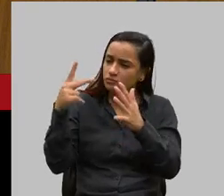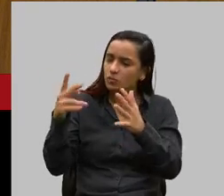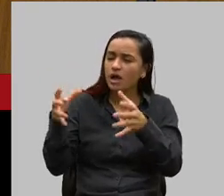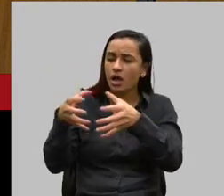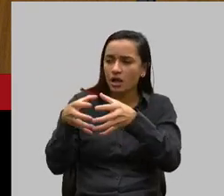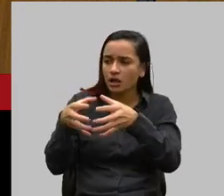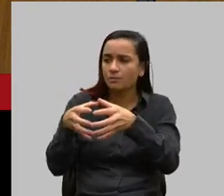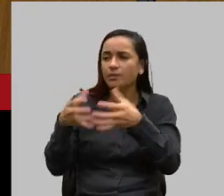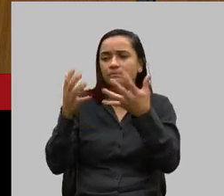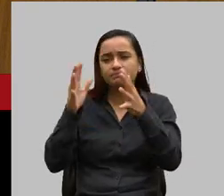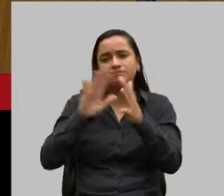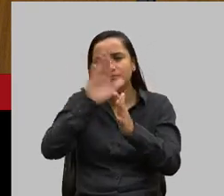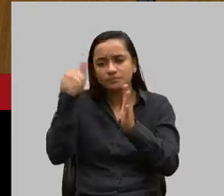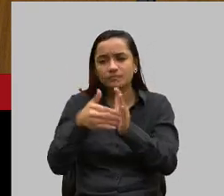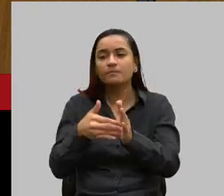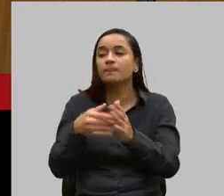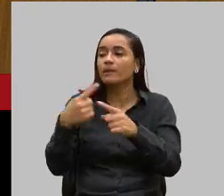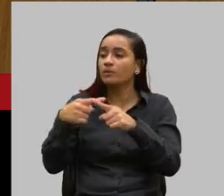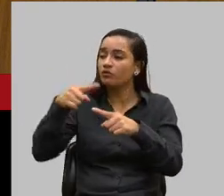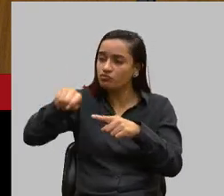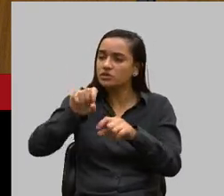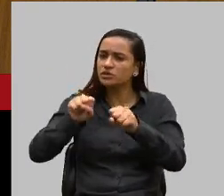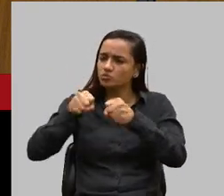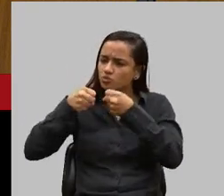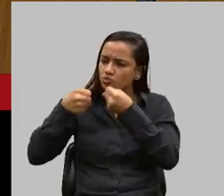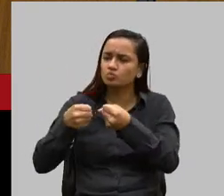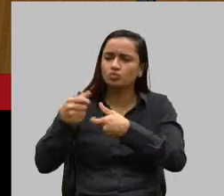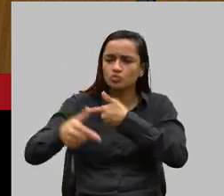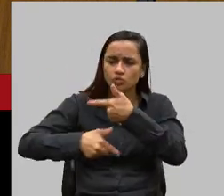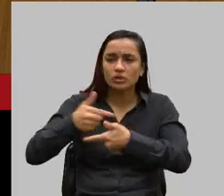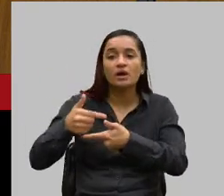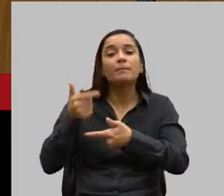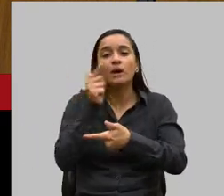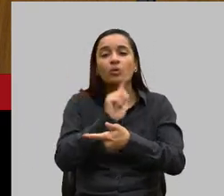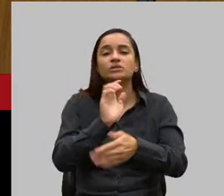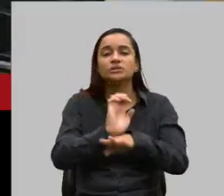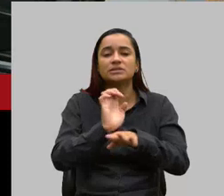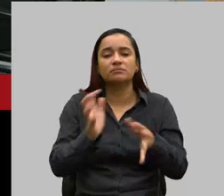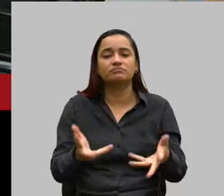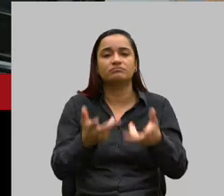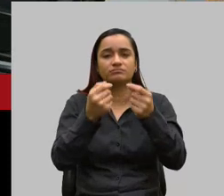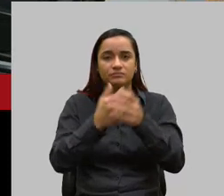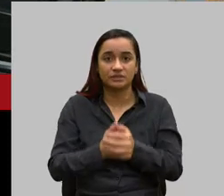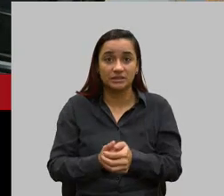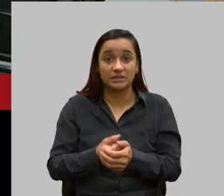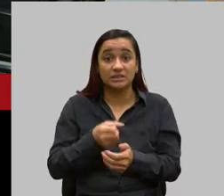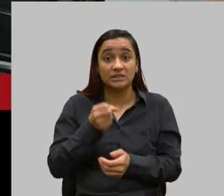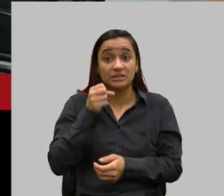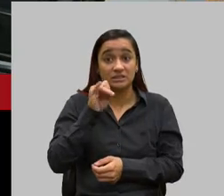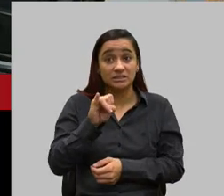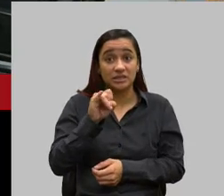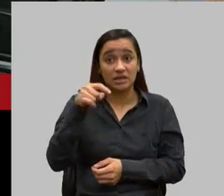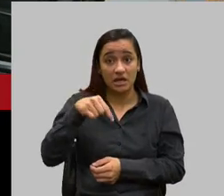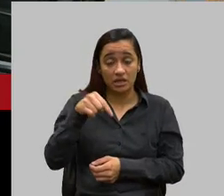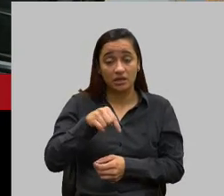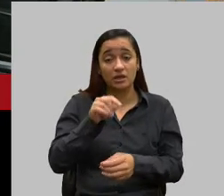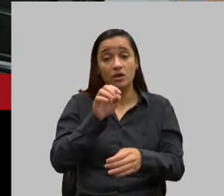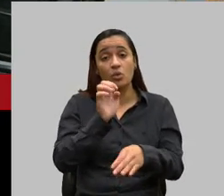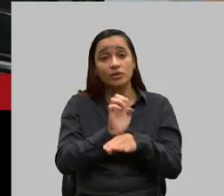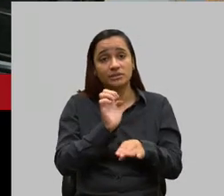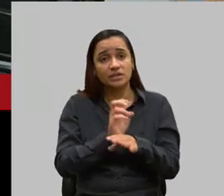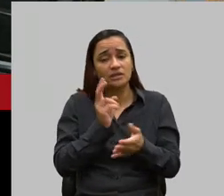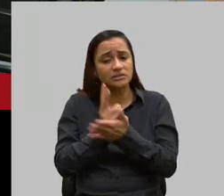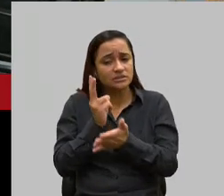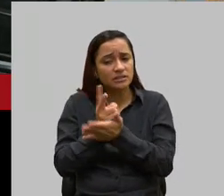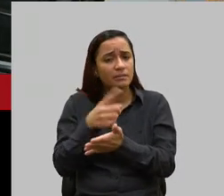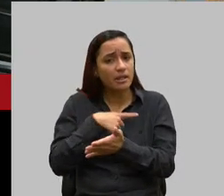porque vocês têm feito de forma incansável atração de investimento se o estado tivesse isso como norte e dever e deverá de agora em diante ser sempre o norte atração de